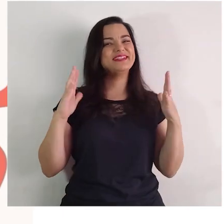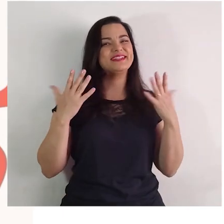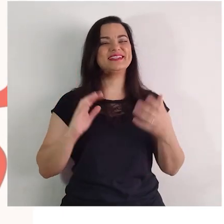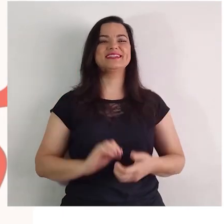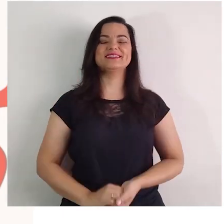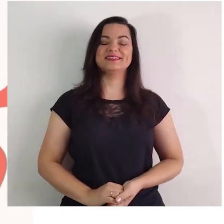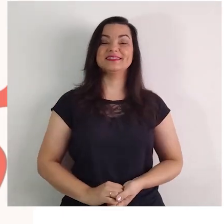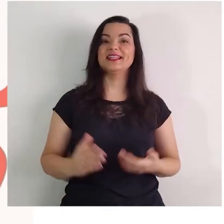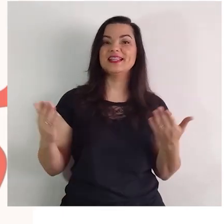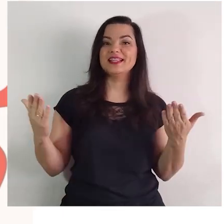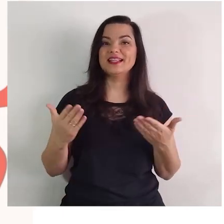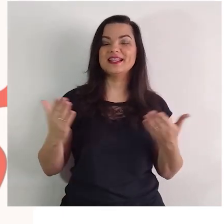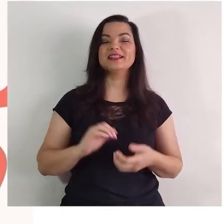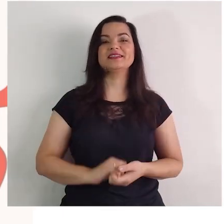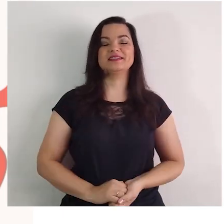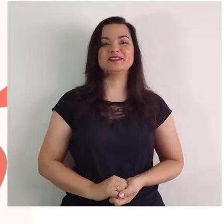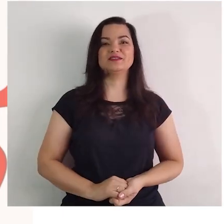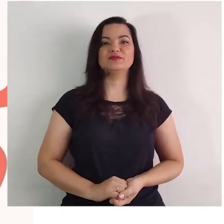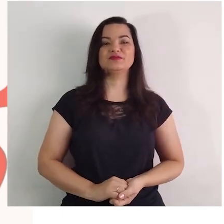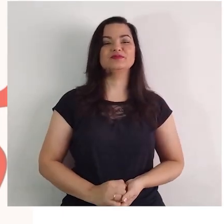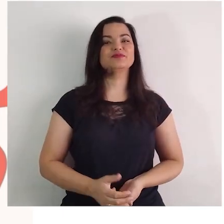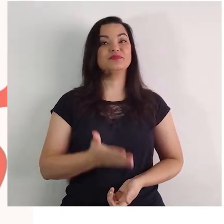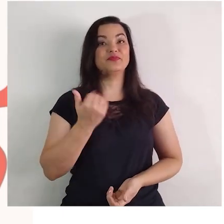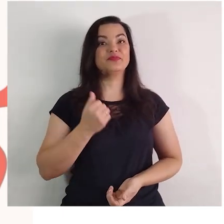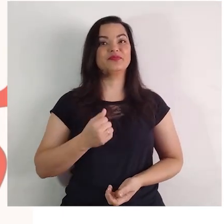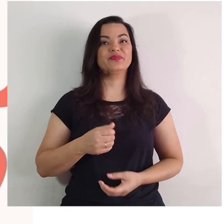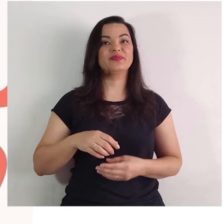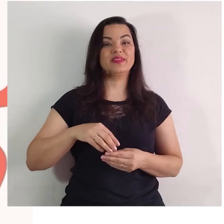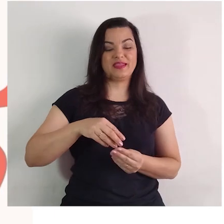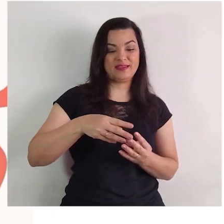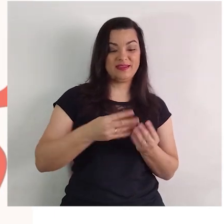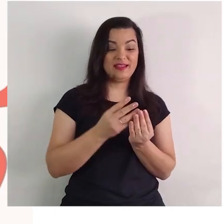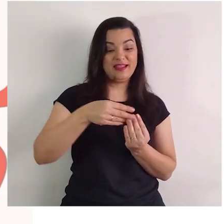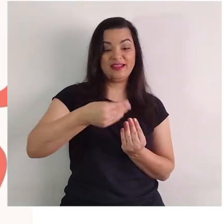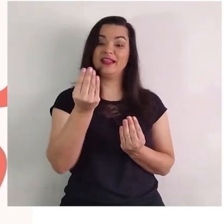Muito bem. Agora vamos para a nossa última cartinha.